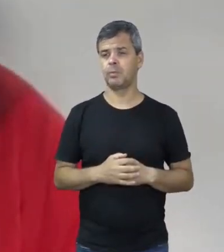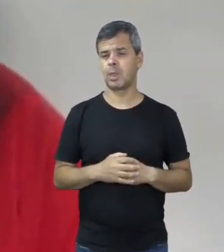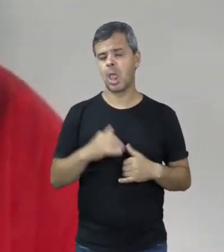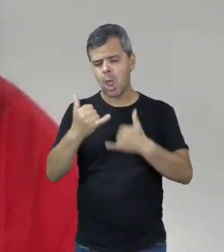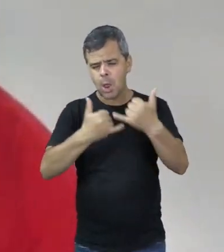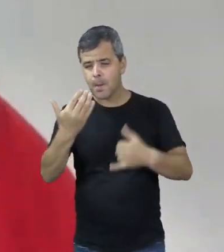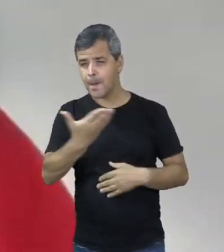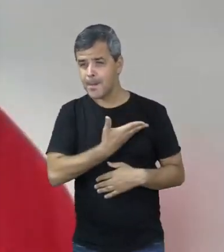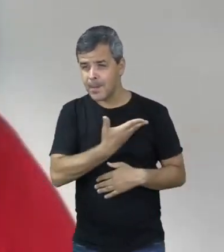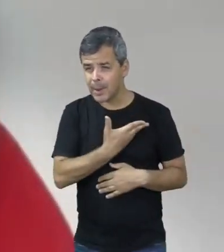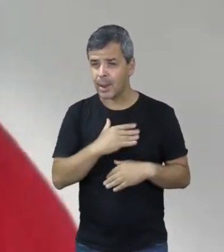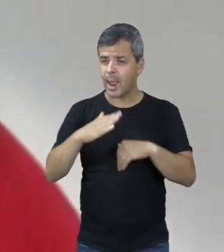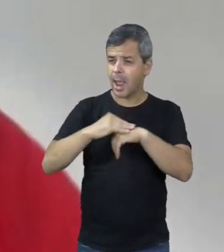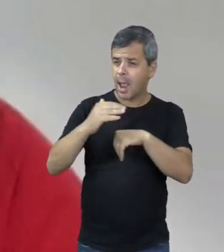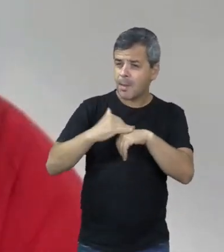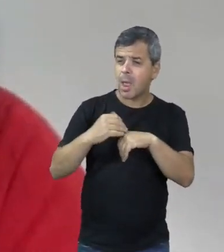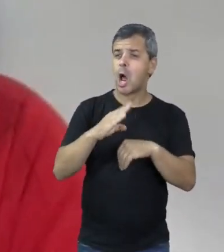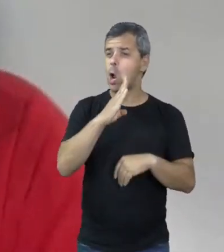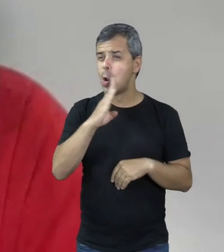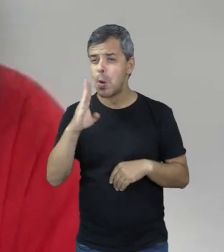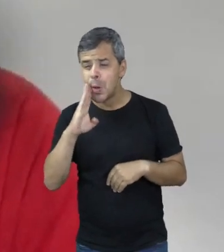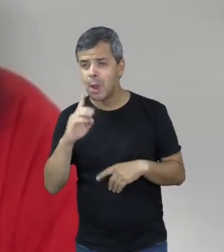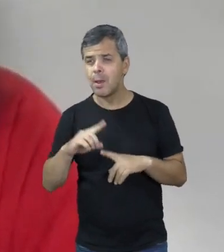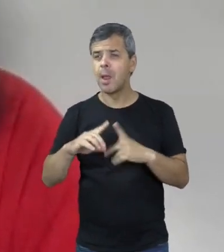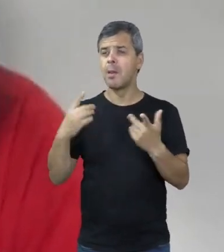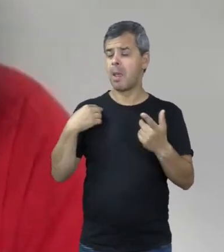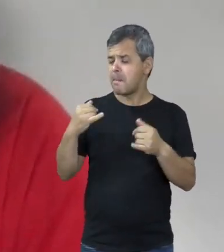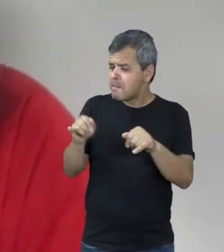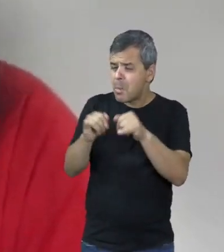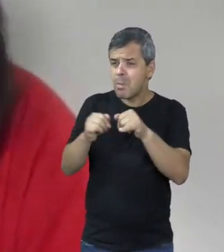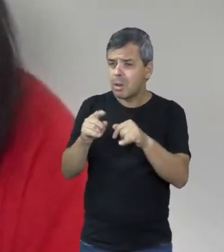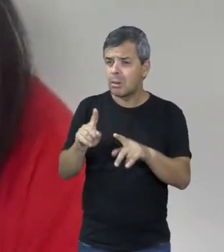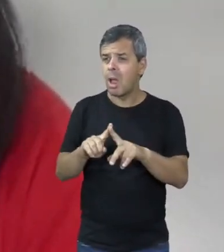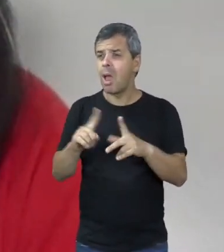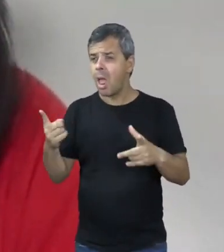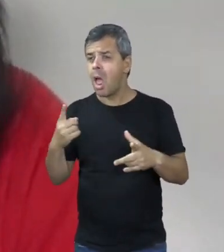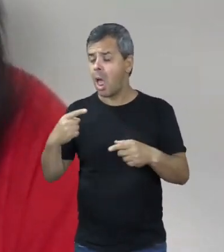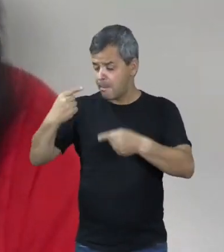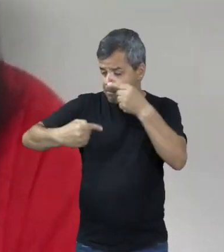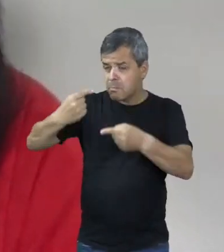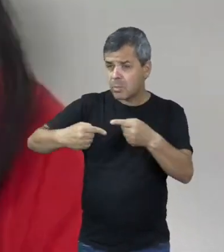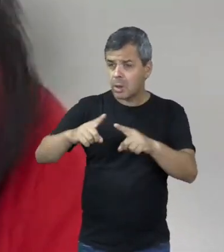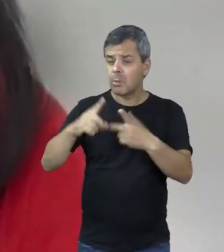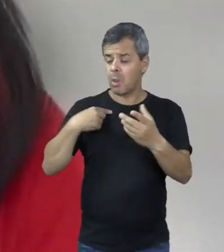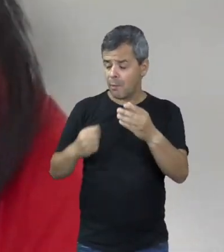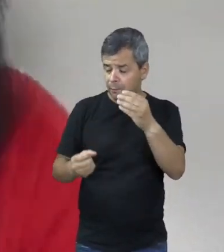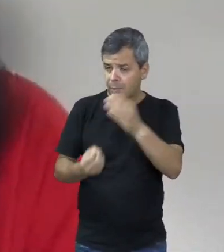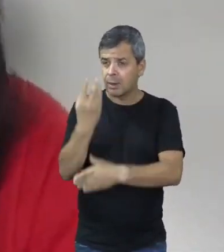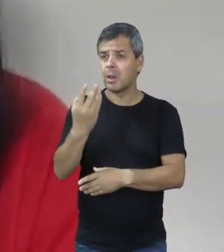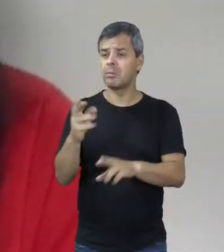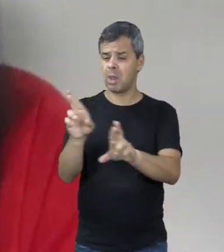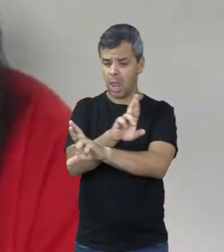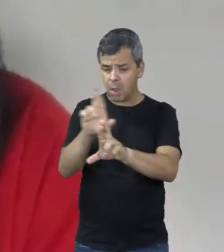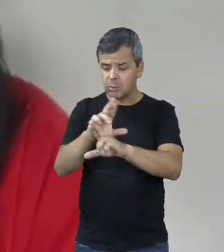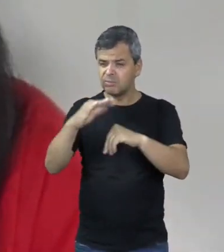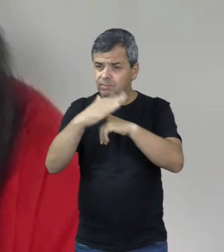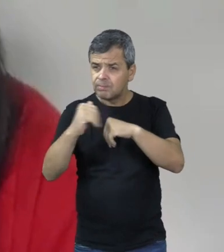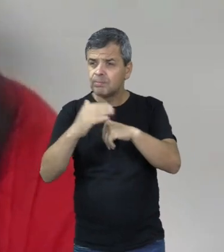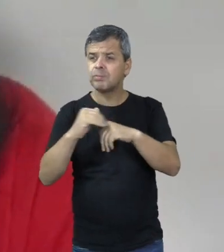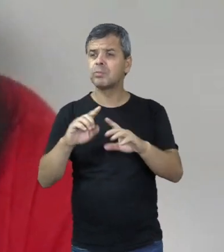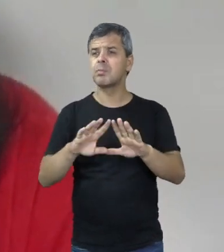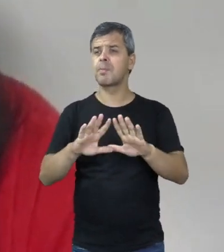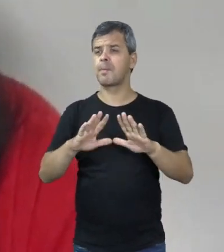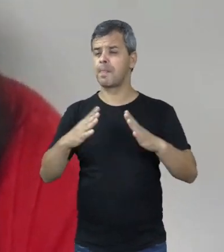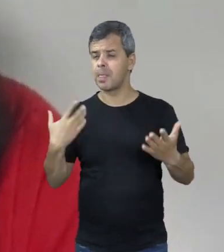é minha amiga querida, minha amiga de boteco, e parece que besteira falar isso, mas não, as políticas públicas são feitas de relações, de afetos. Uma